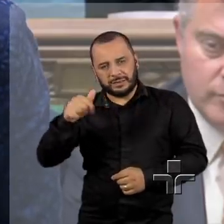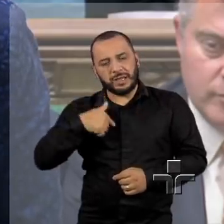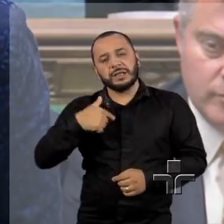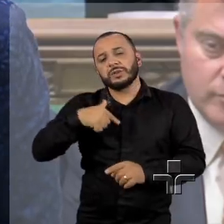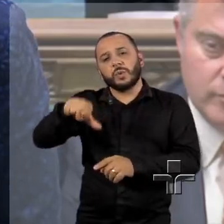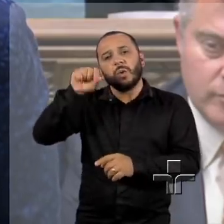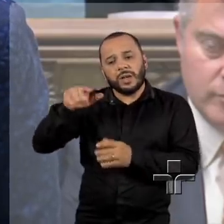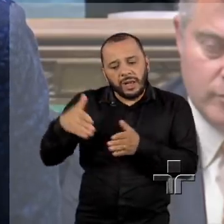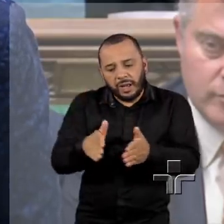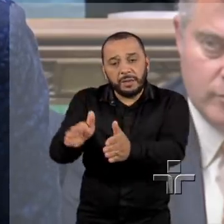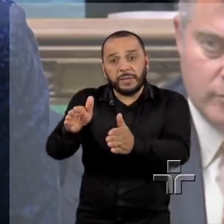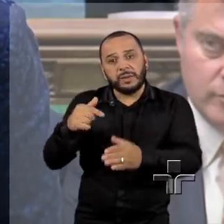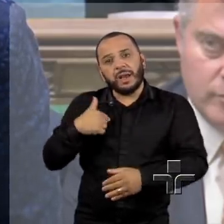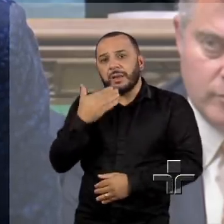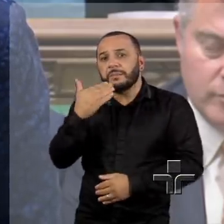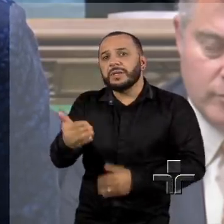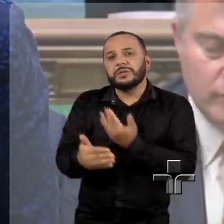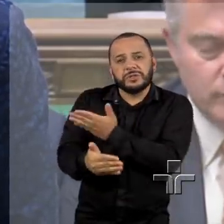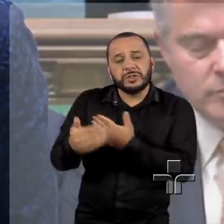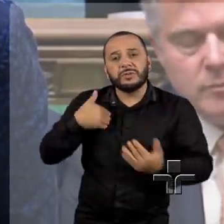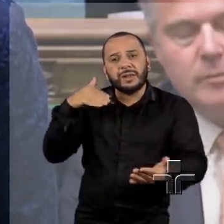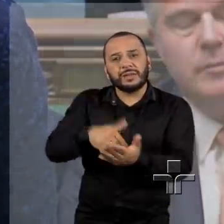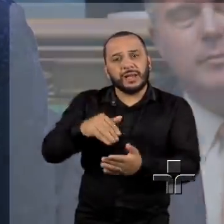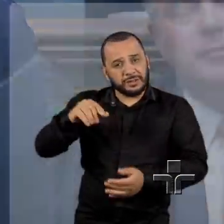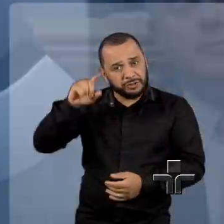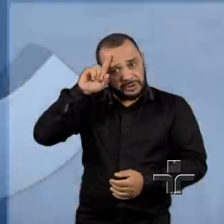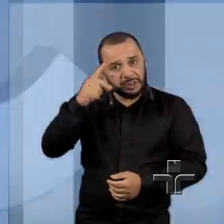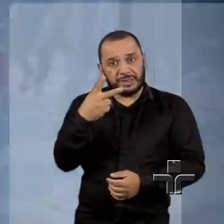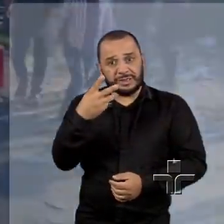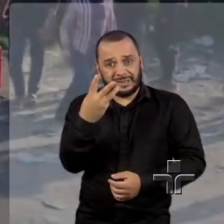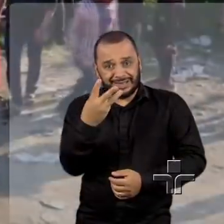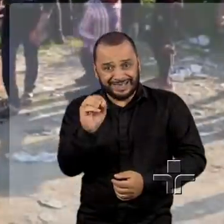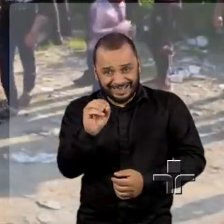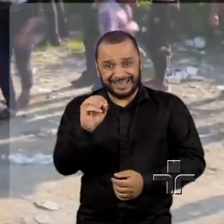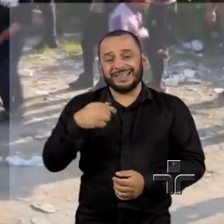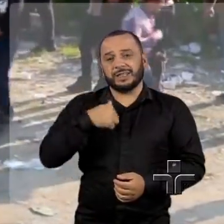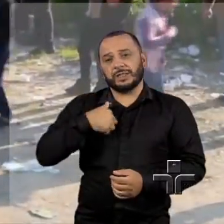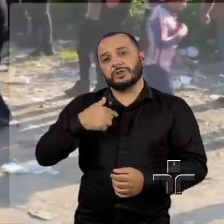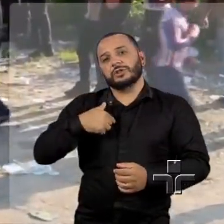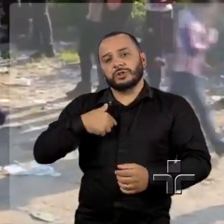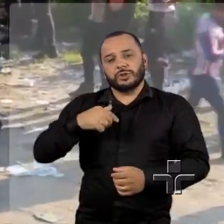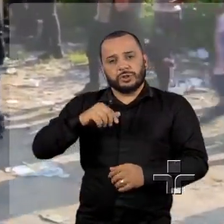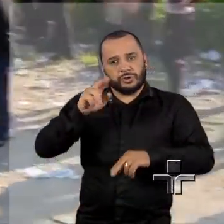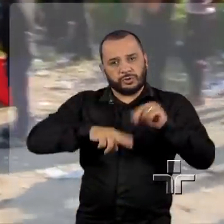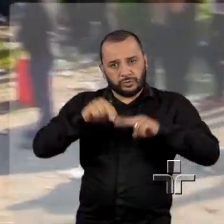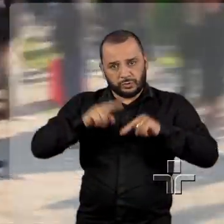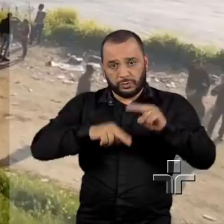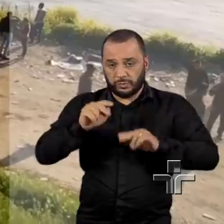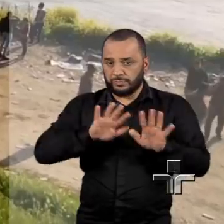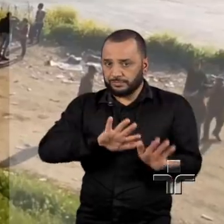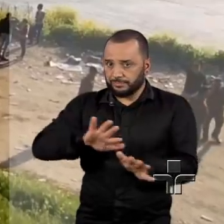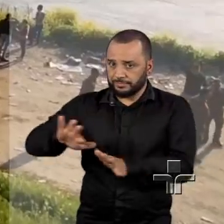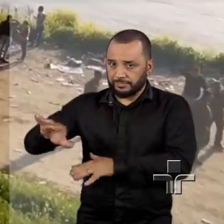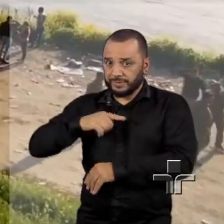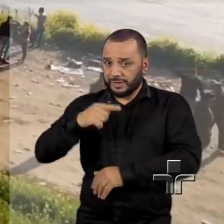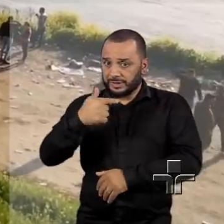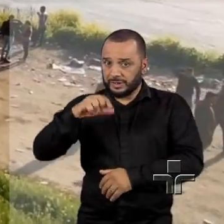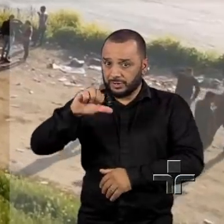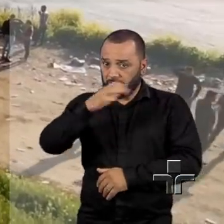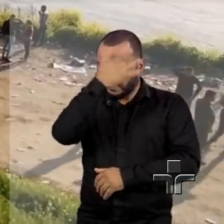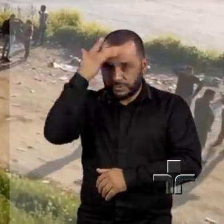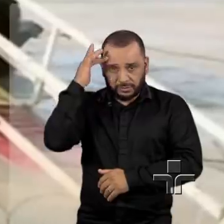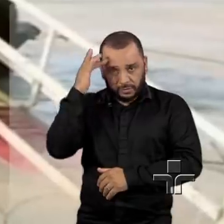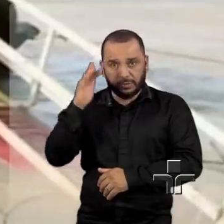havia pedido o adiamento até 30 de junho. Pelo menos 79 pessoas morreram hoje